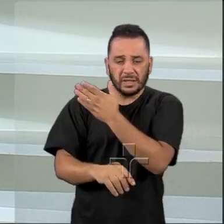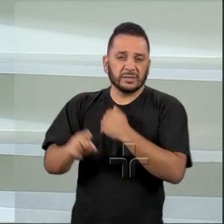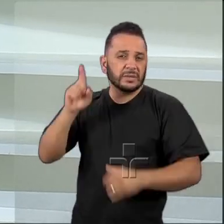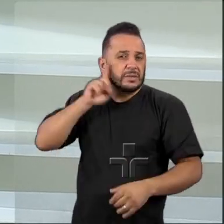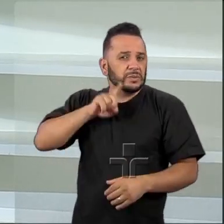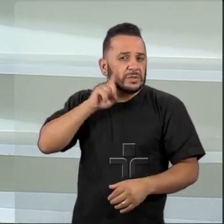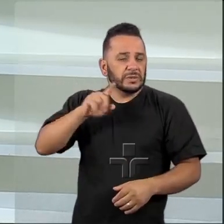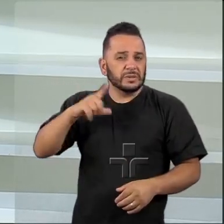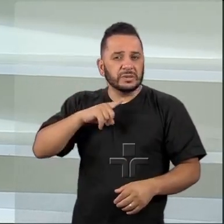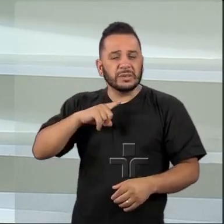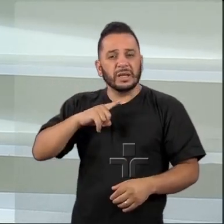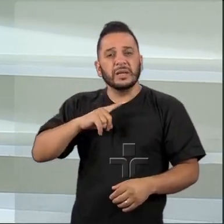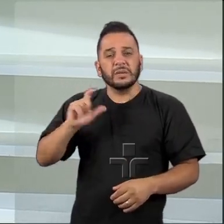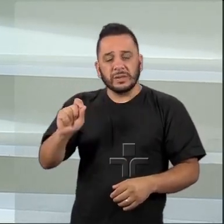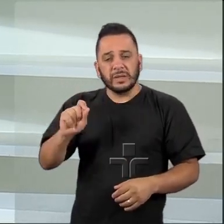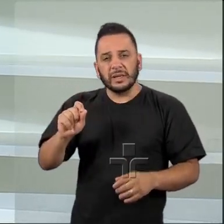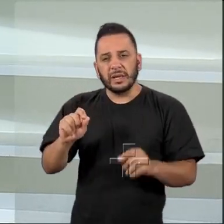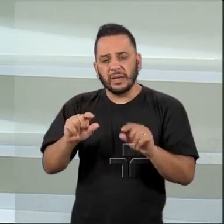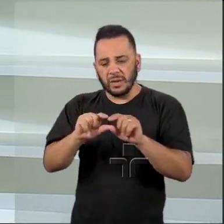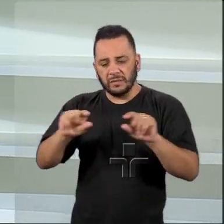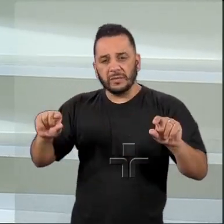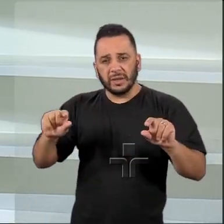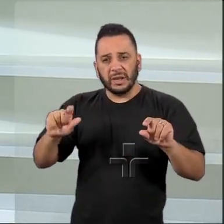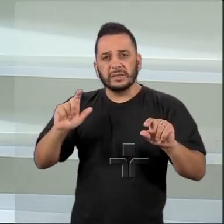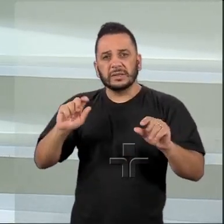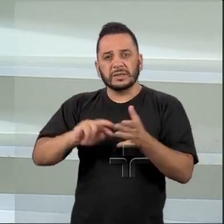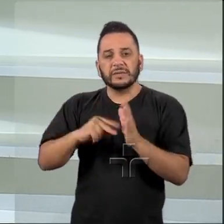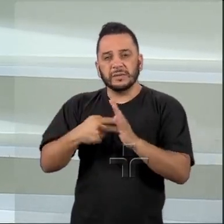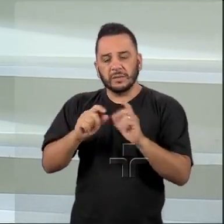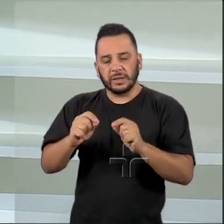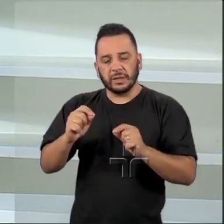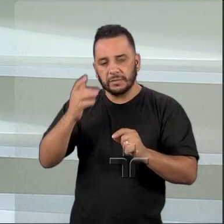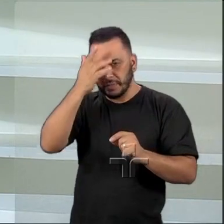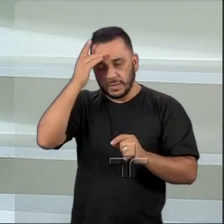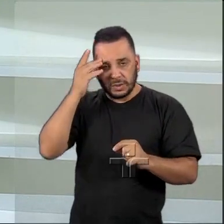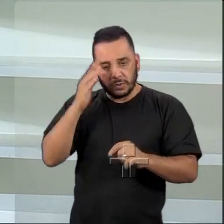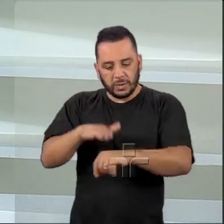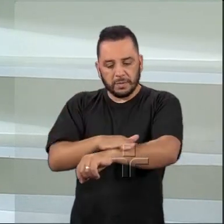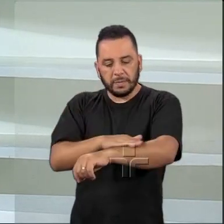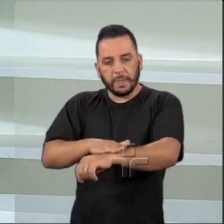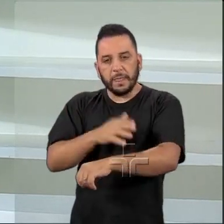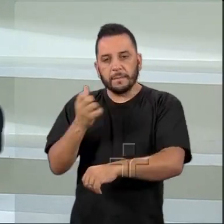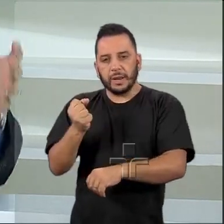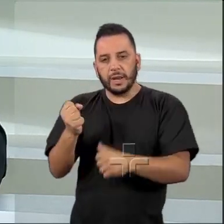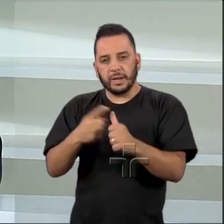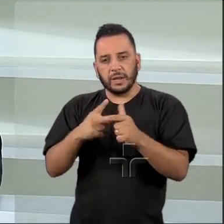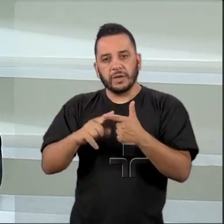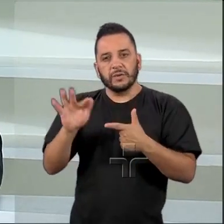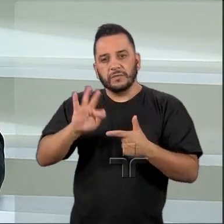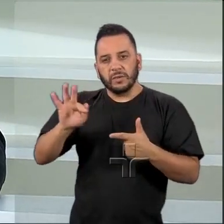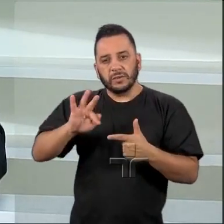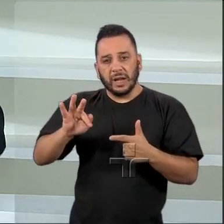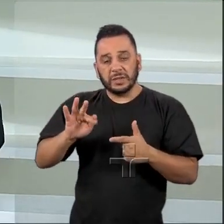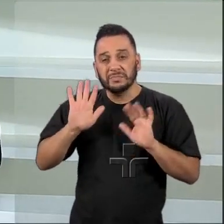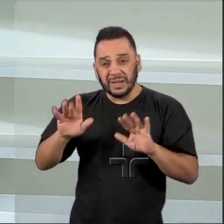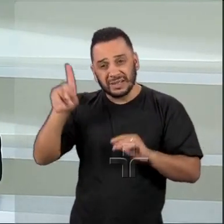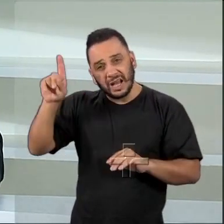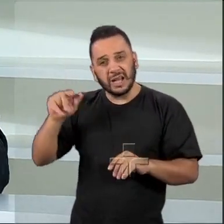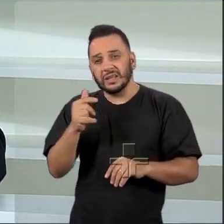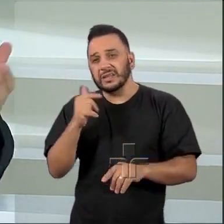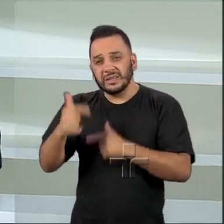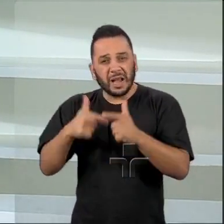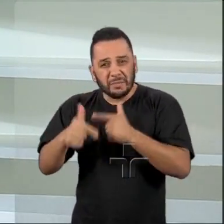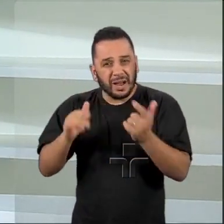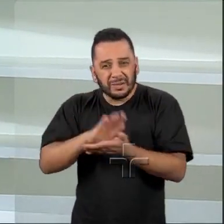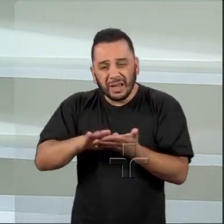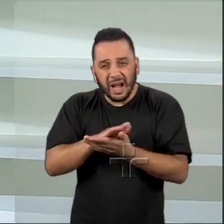trash. Não é? O branco com grau universitário, que não tem emprego mais, que desapareceu, que ele